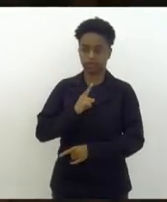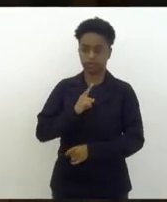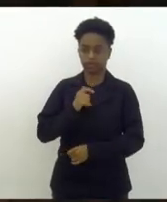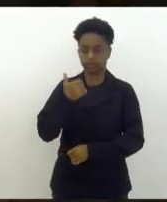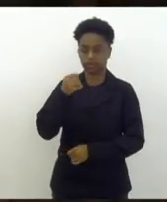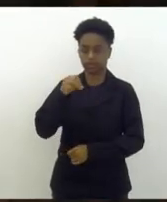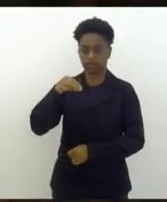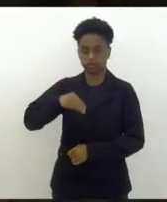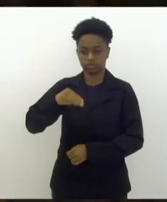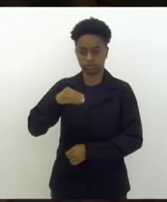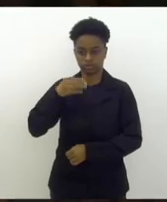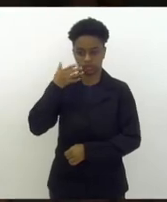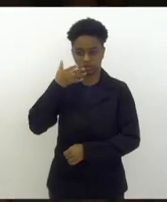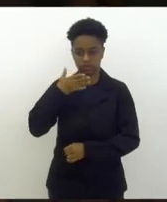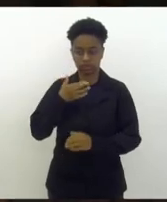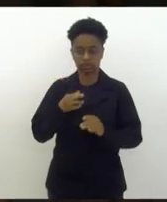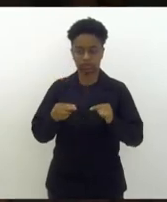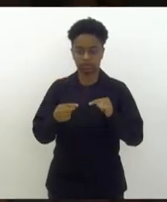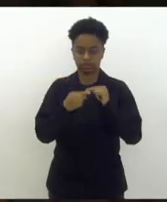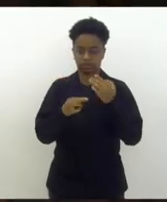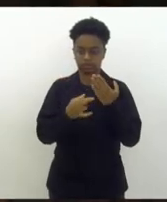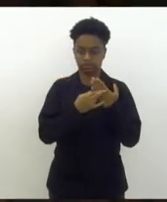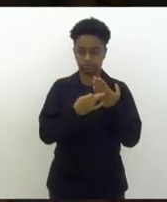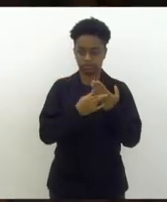de 10 minutos regimentais